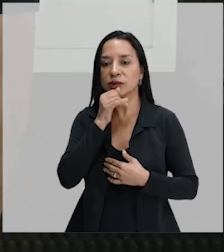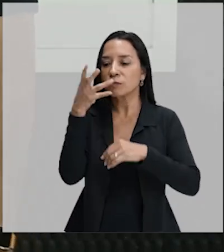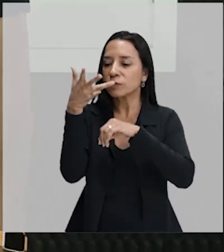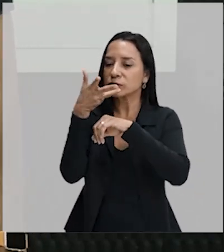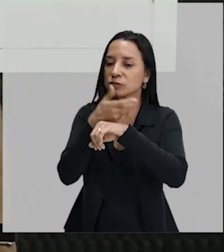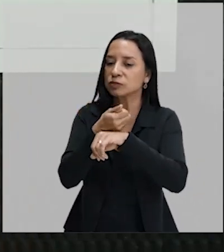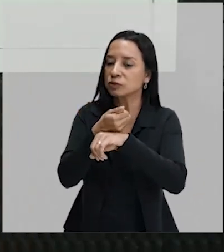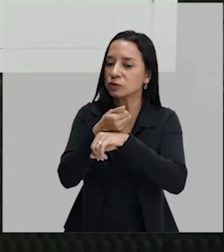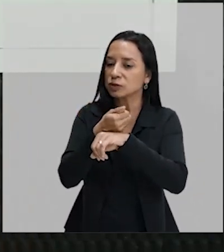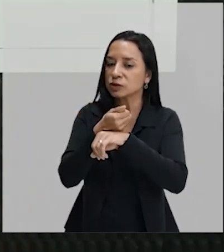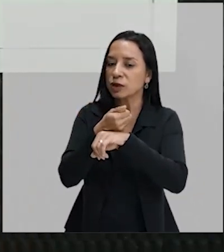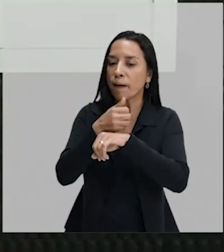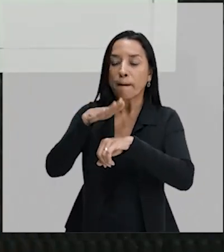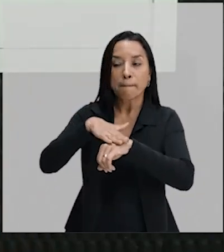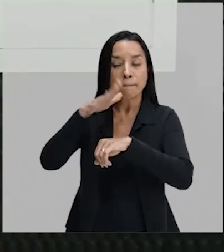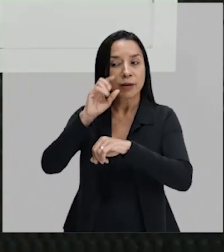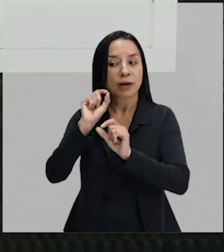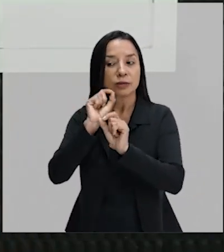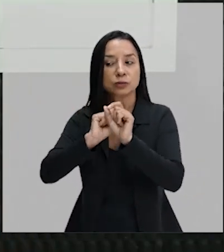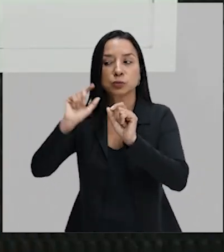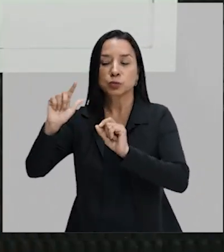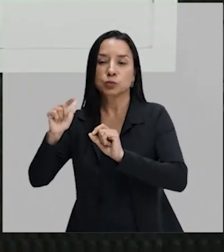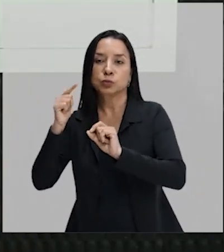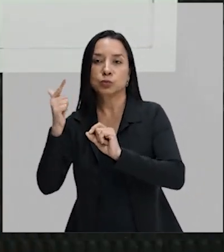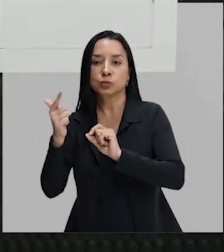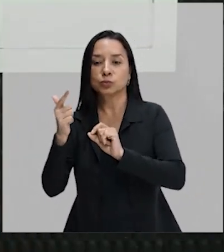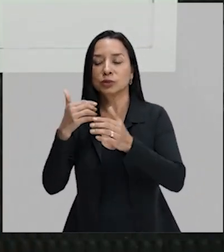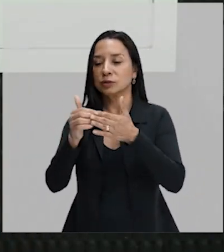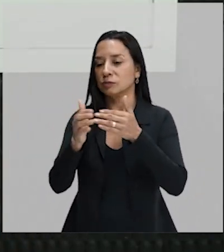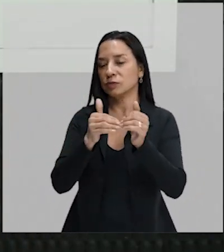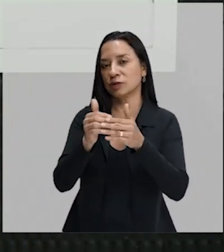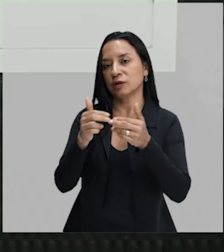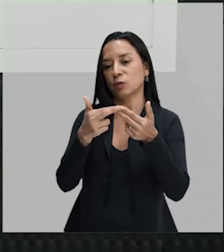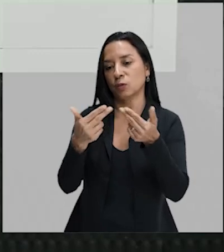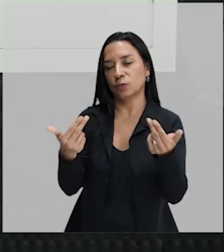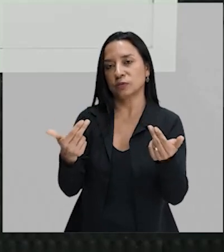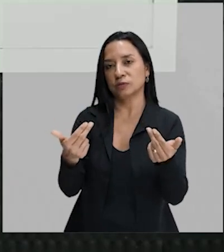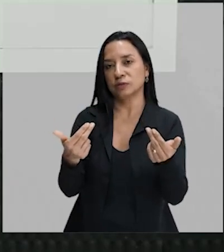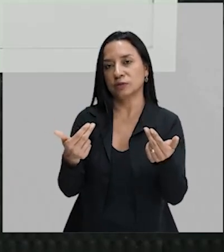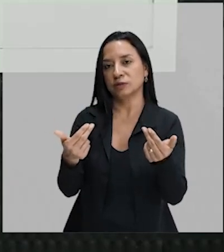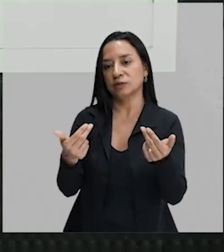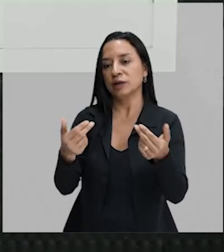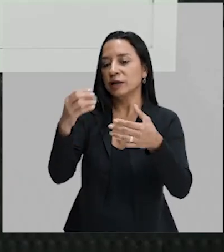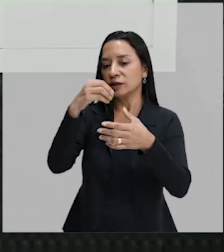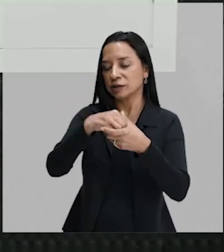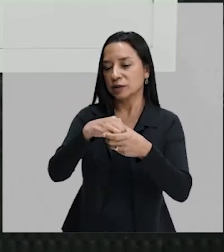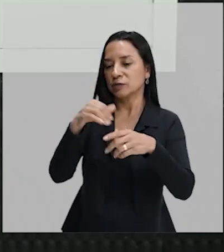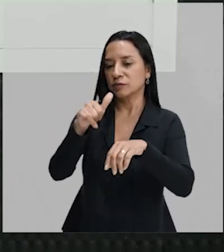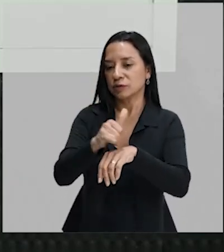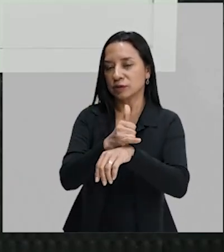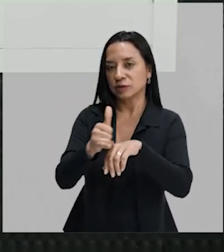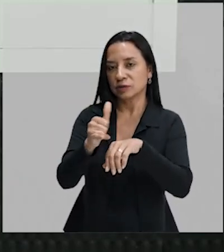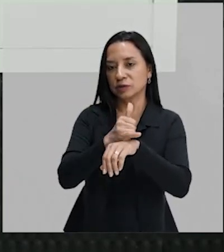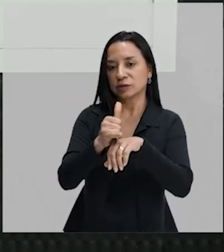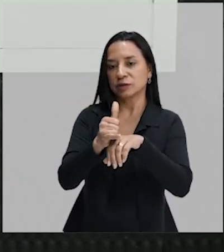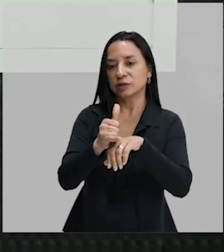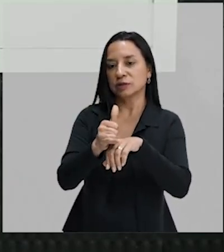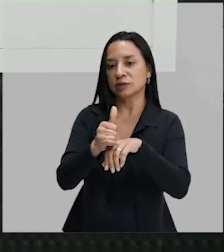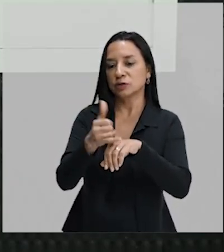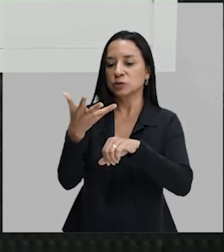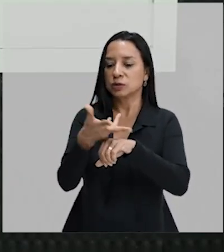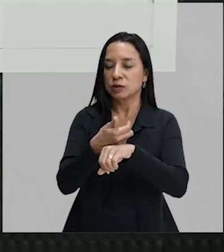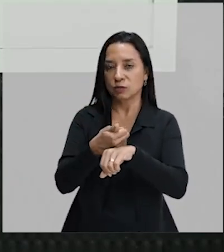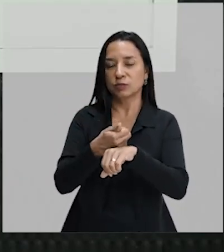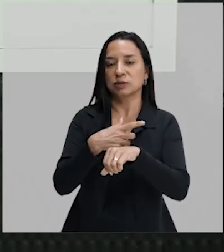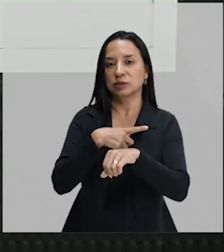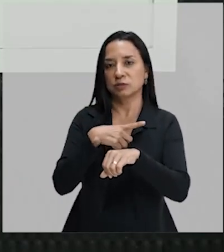do que qualquer outra coisa, certo? Mas, claro, dentro de estratégias de argumentação, nós temos autoridade, analogia, e